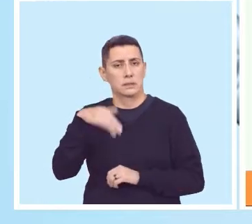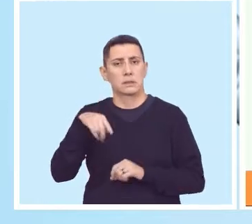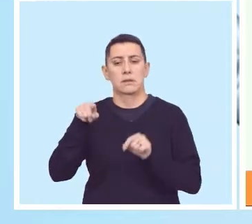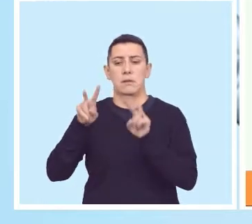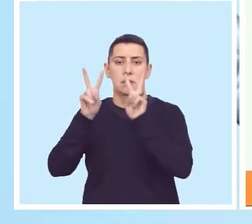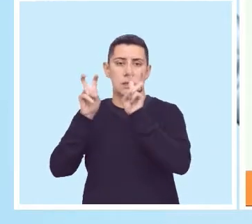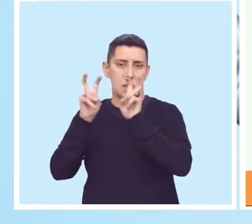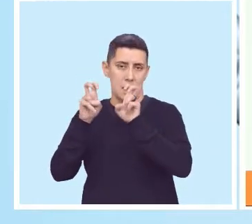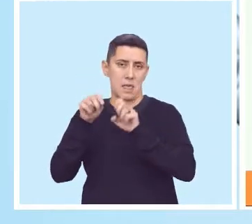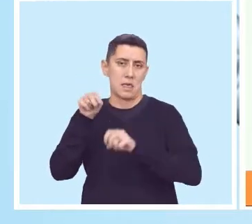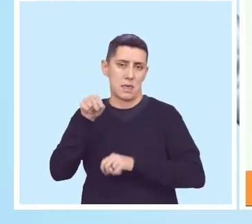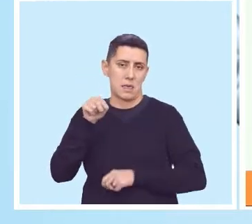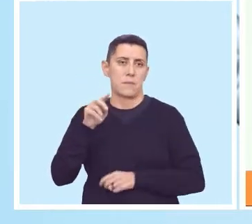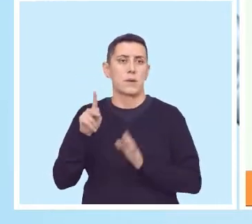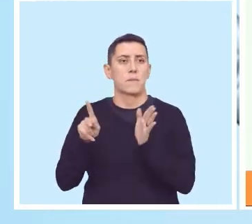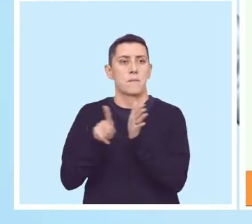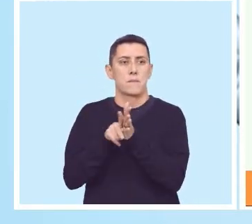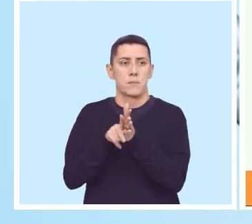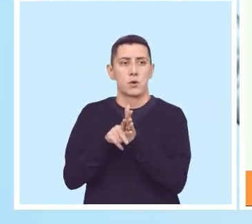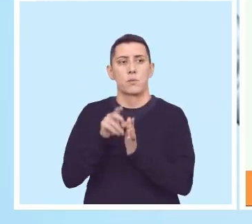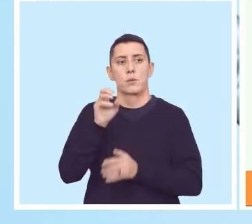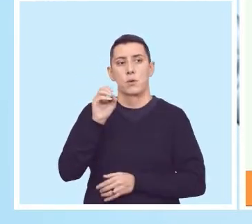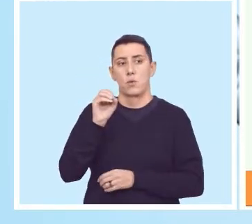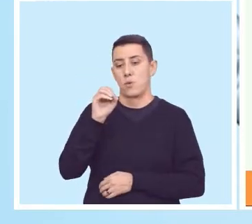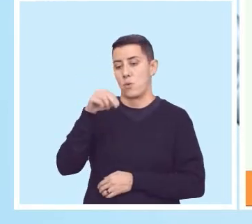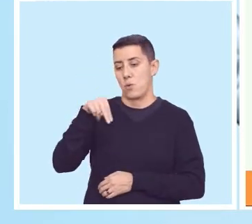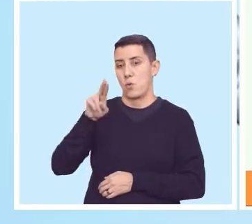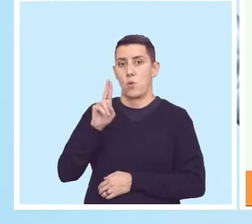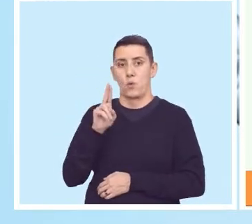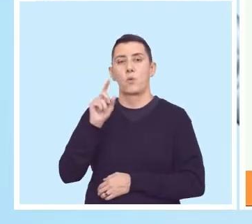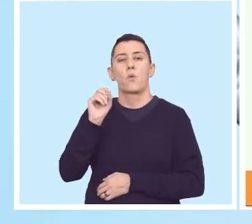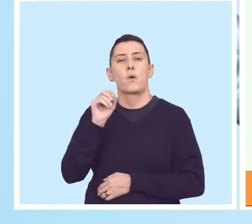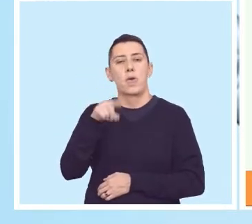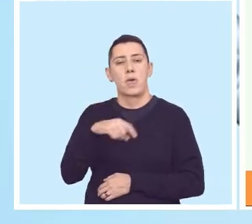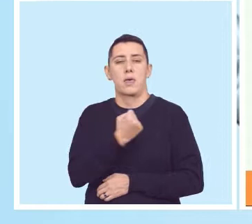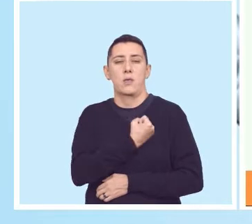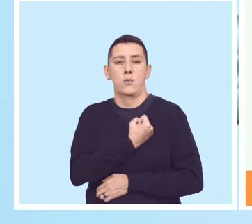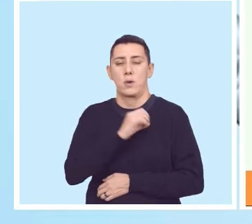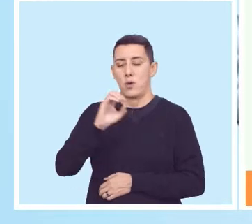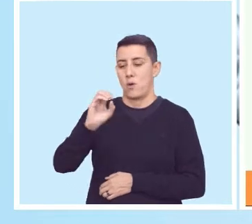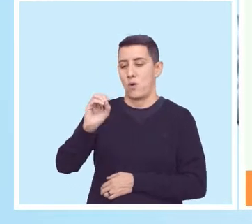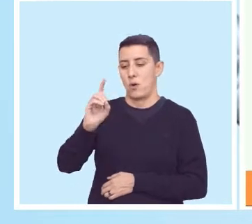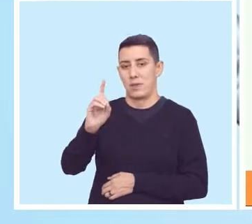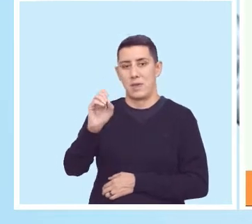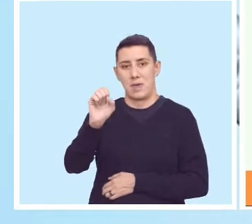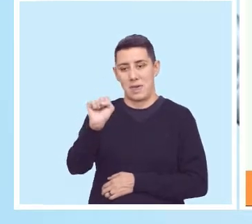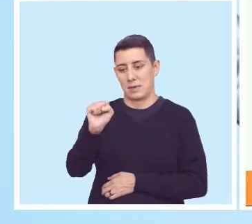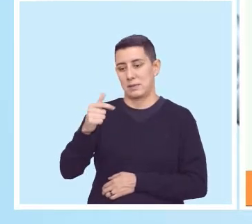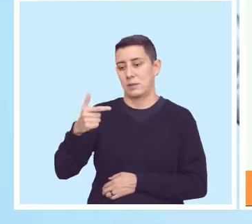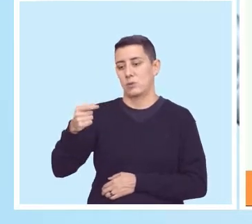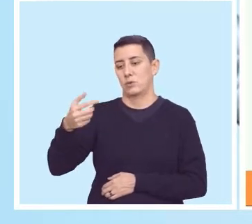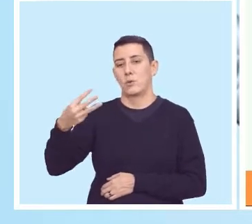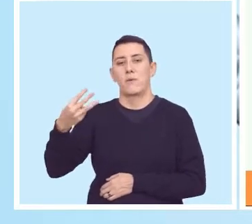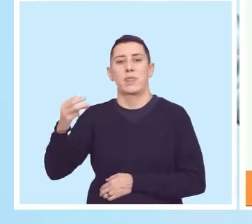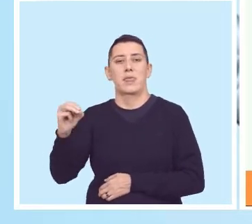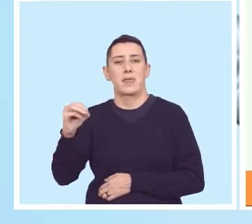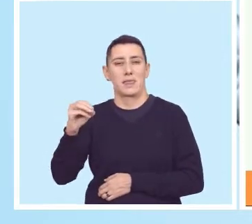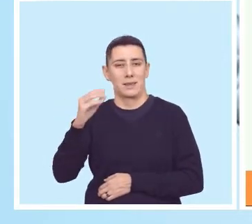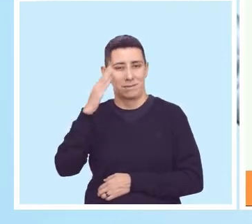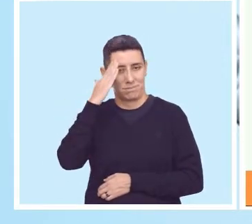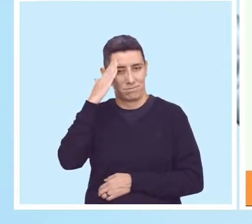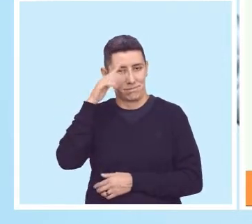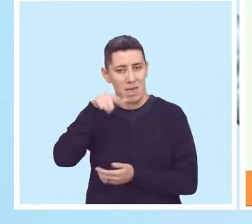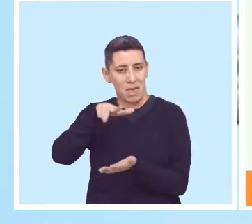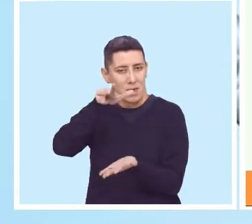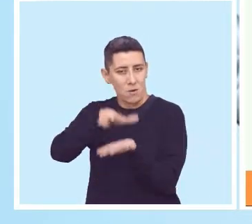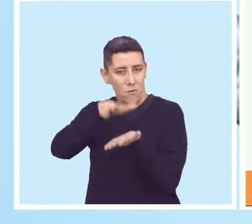aqui, ODS 2030, né, da ONU, os Objetivos de Desenvolvimento Sustentável da ONU,